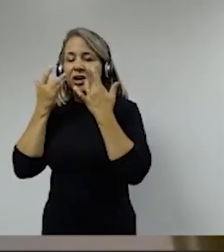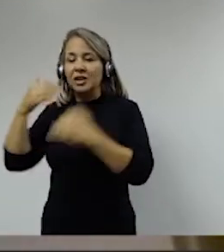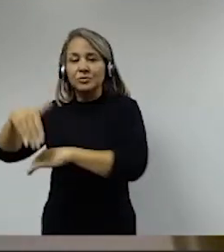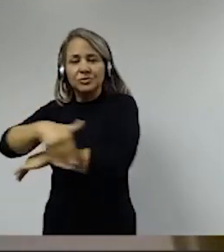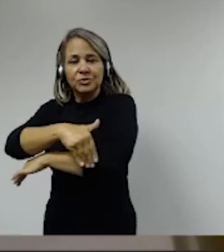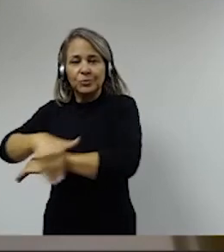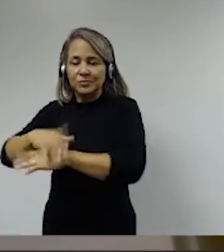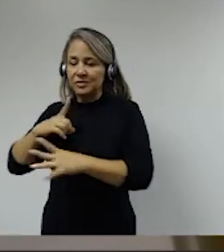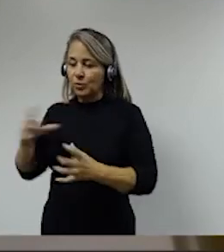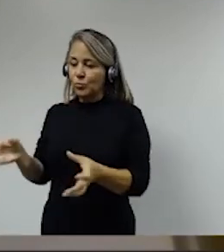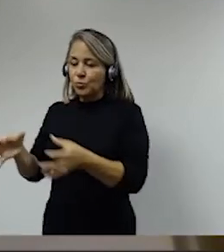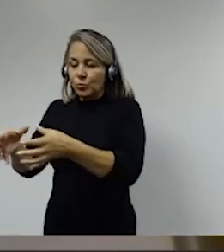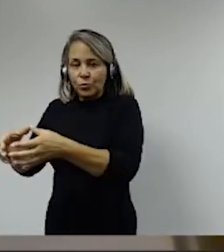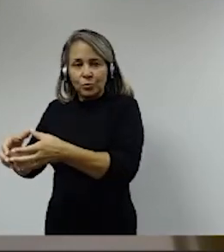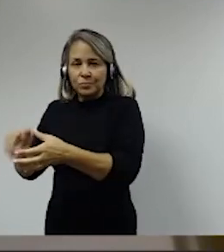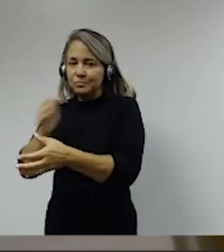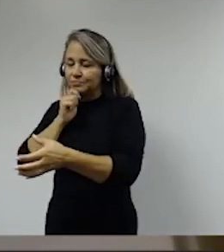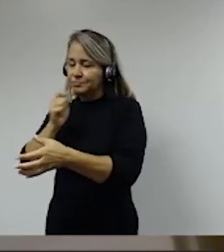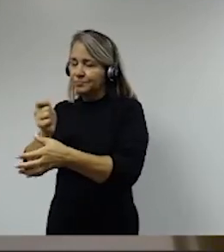que não